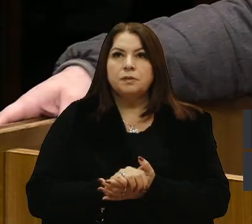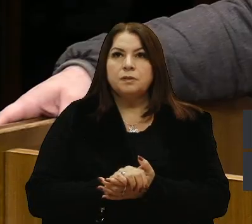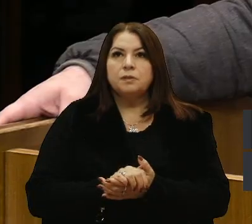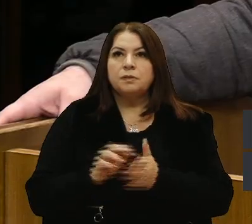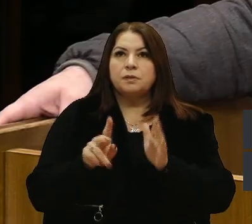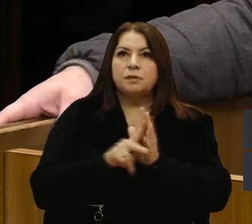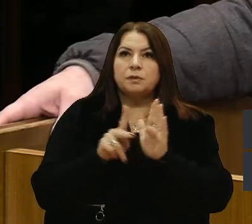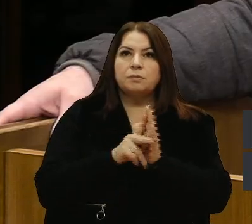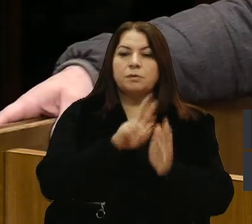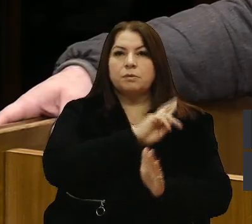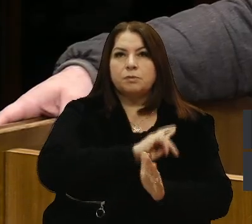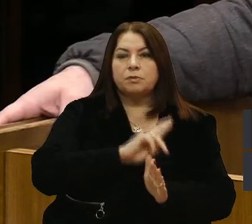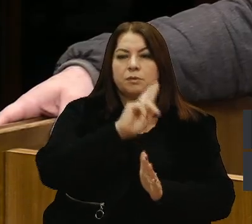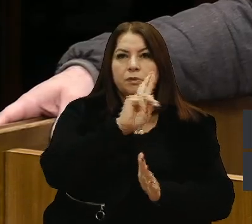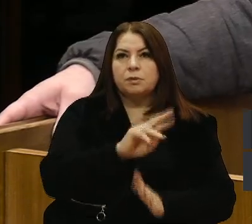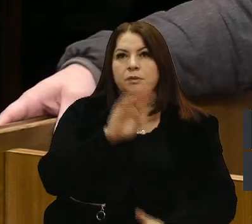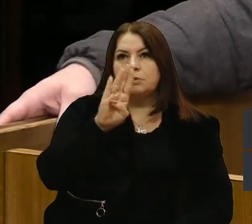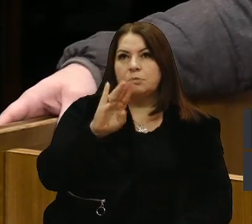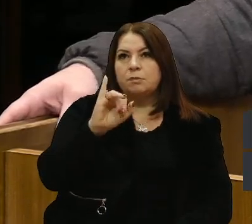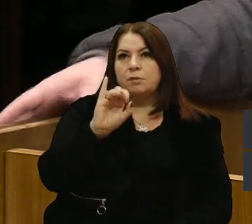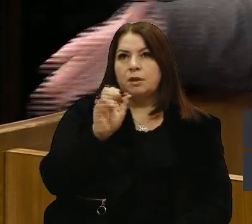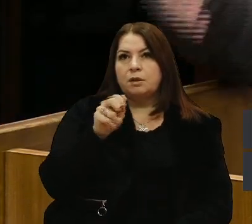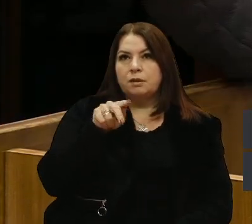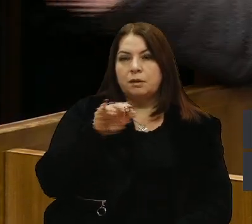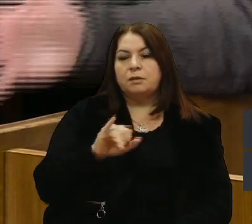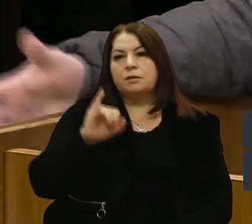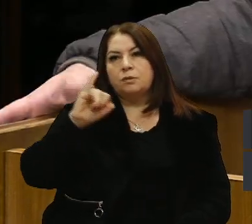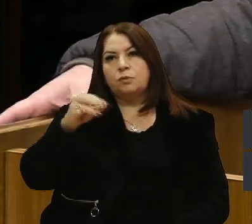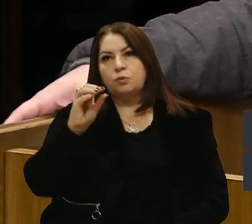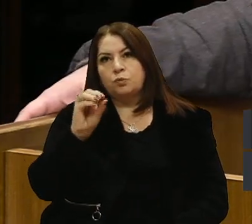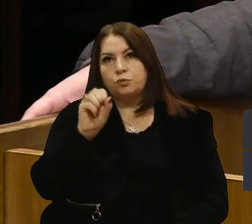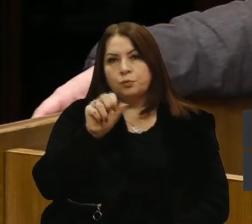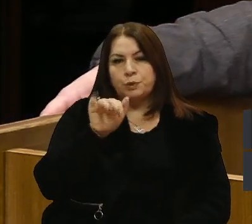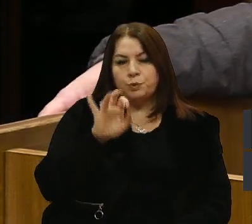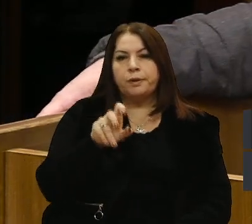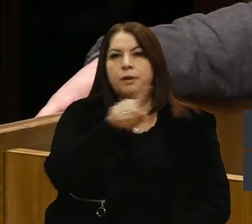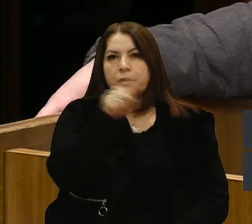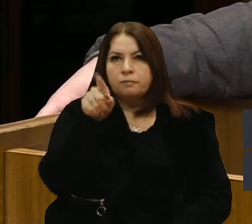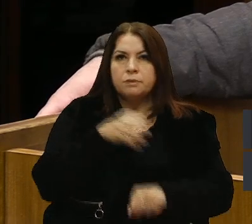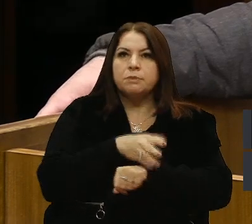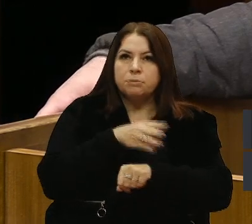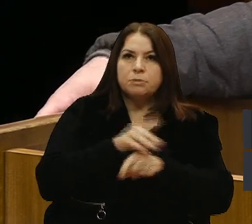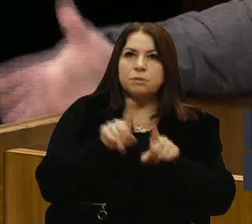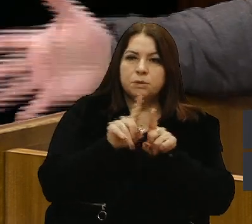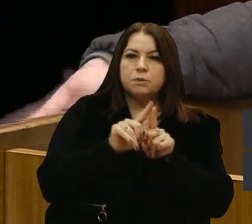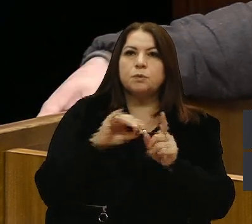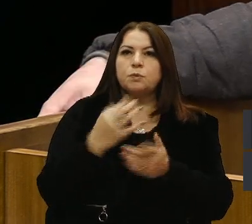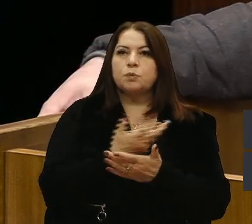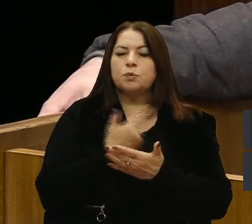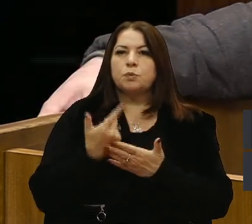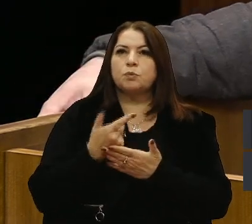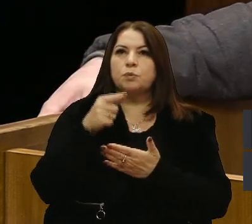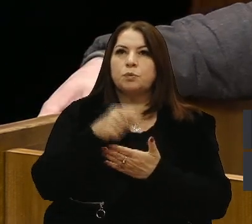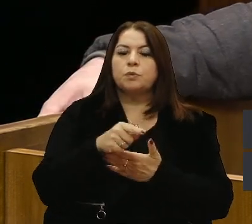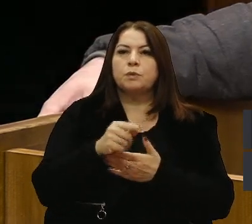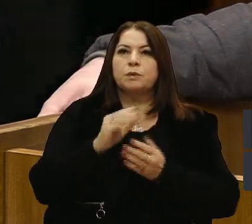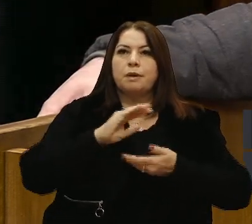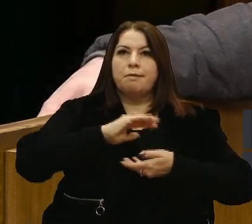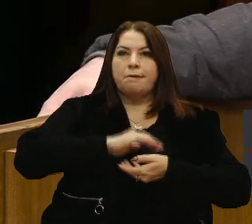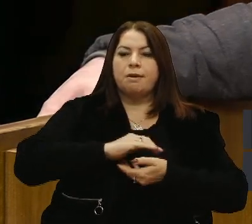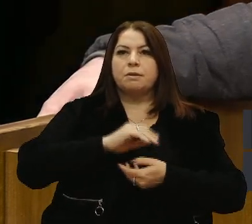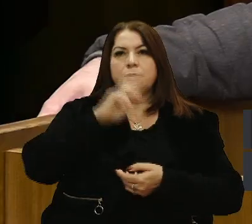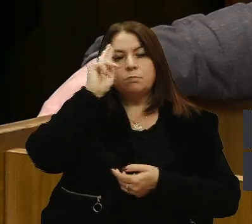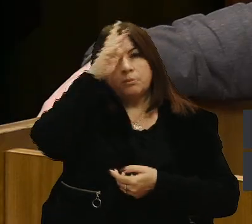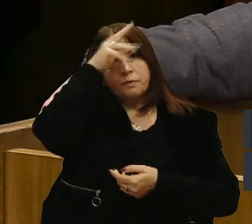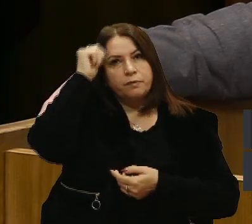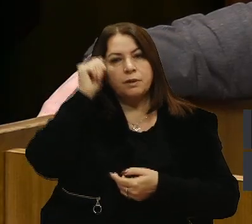própria superintendência, o Bianchi, com o próprio Josué, o Rucinski, que participou de todas elas, com a chefia da Casa Civil, com o prefeito,